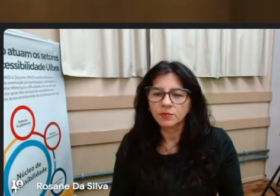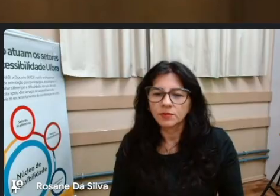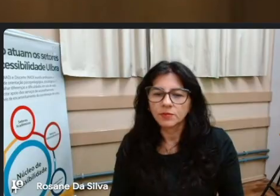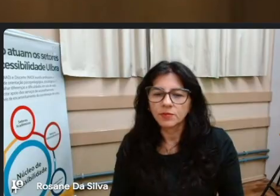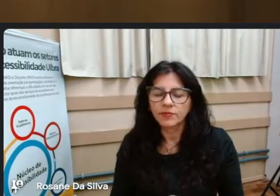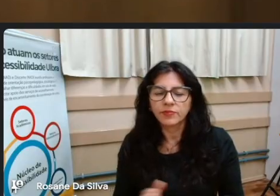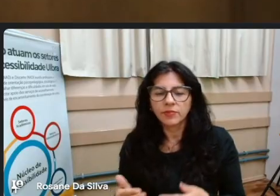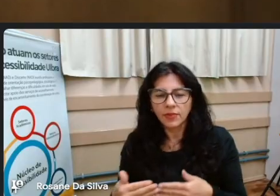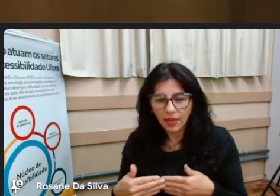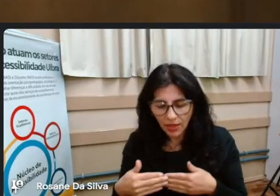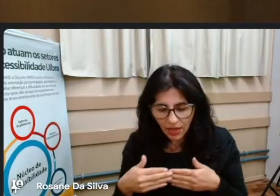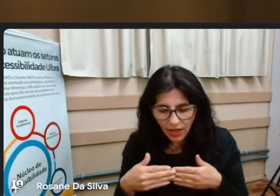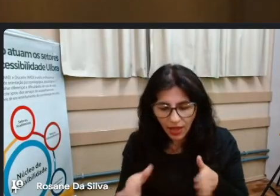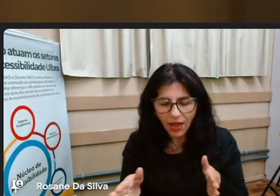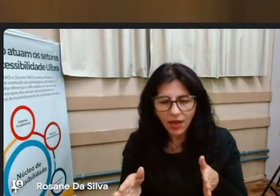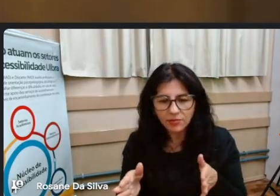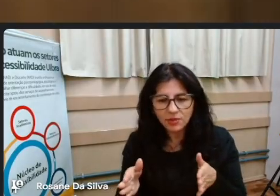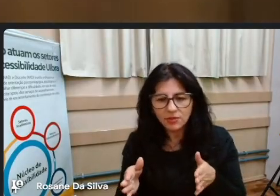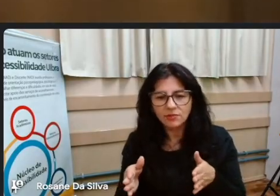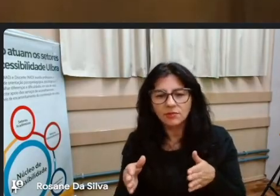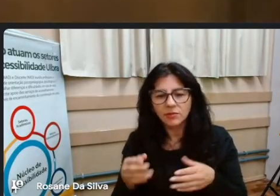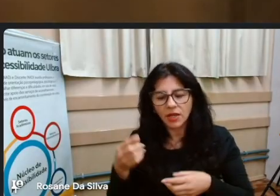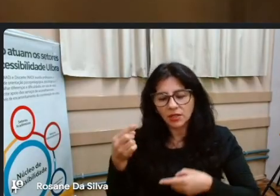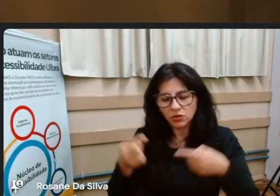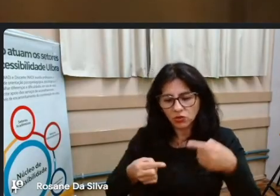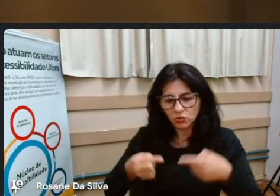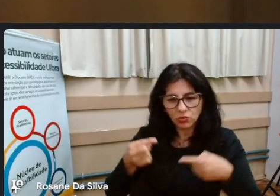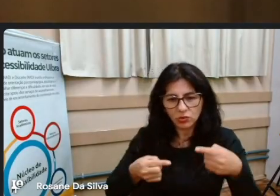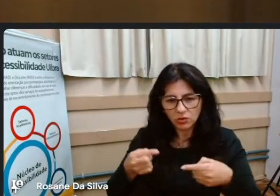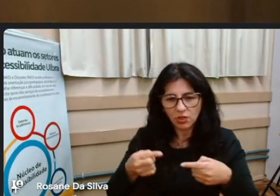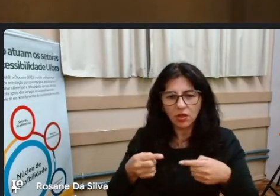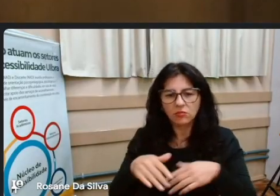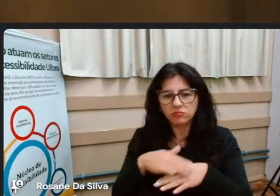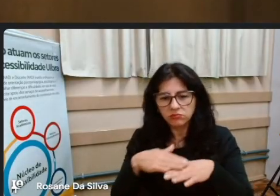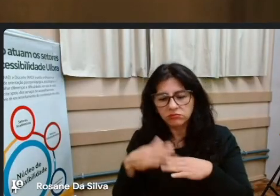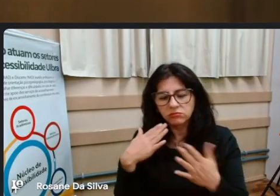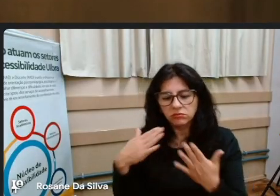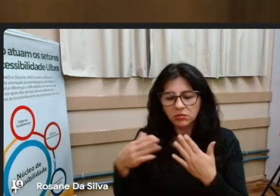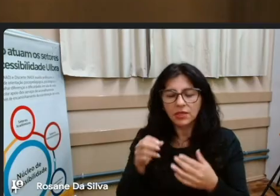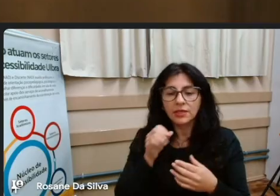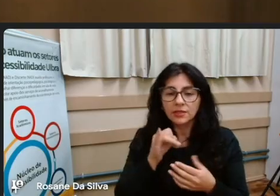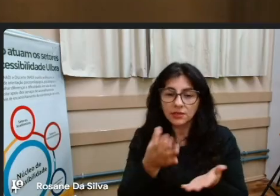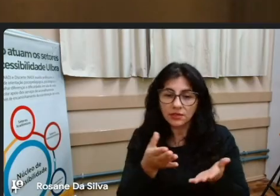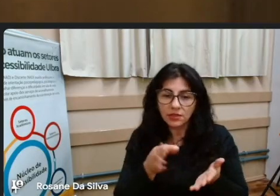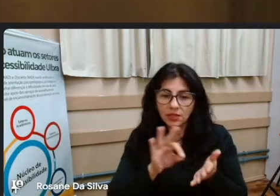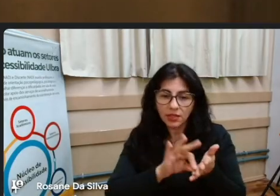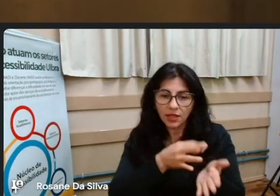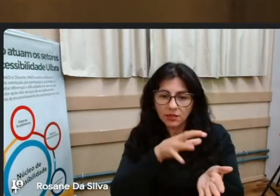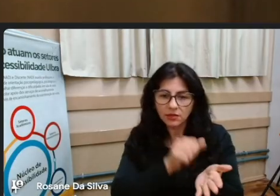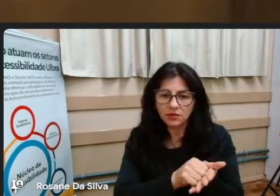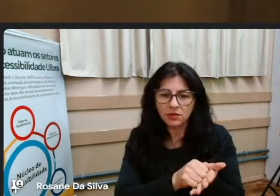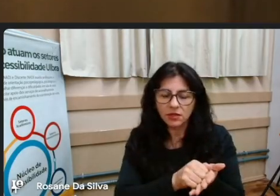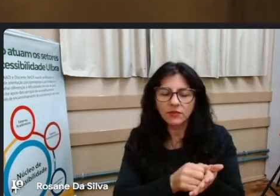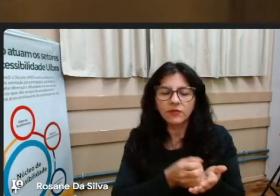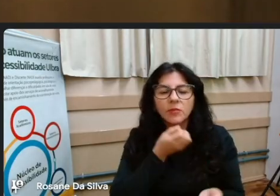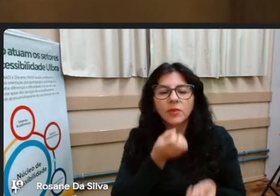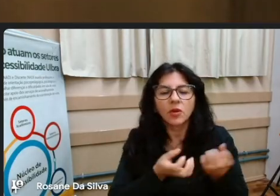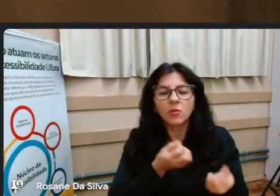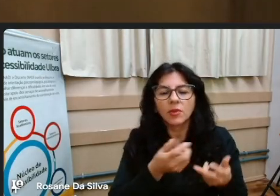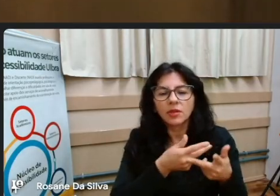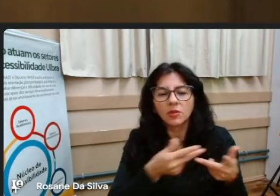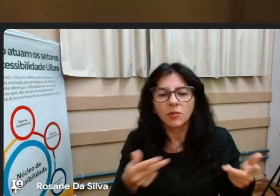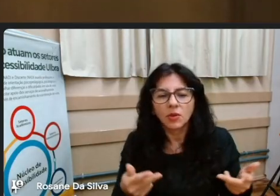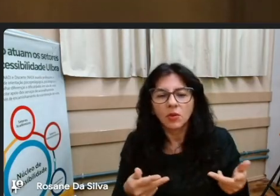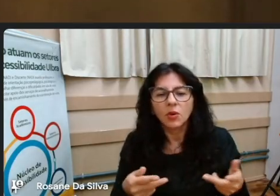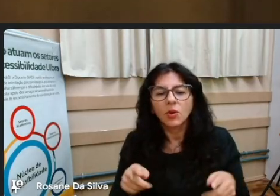eh a a nossa jornada para discussões Então quem quiser se